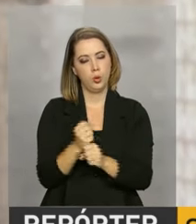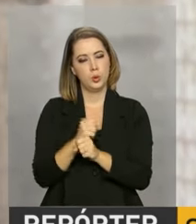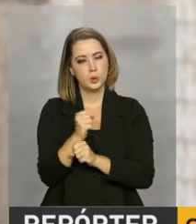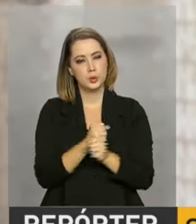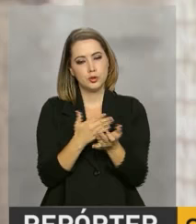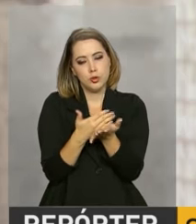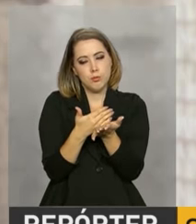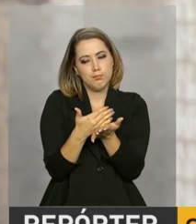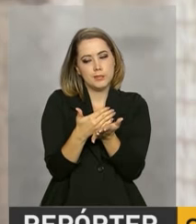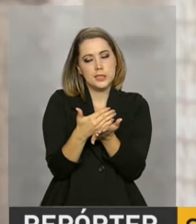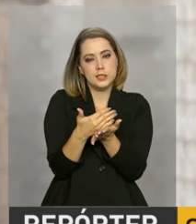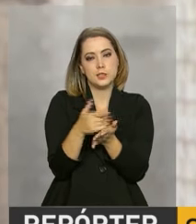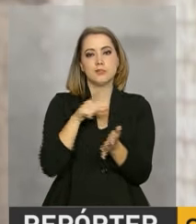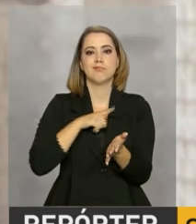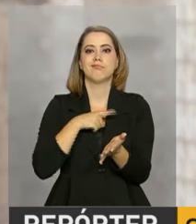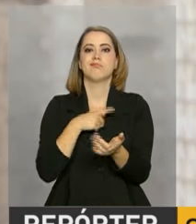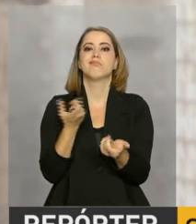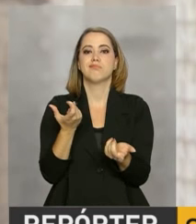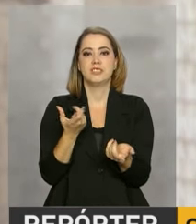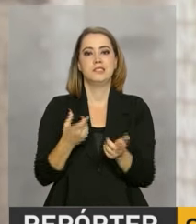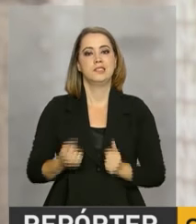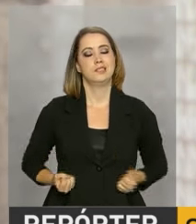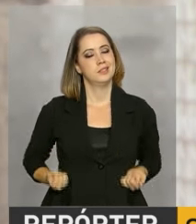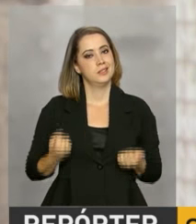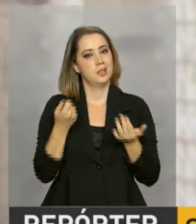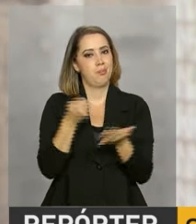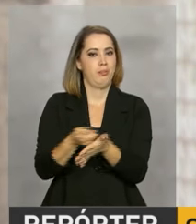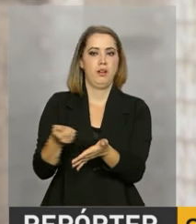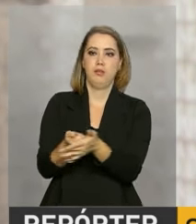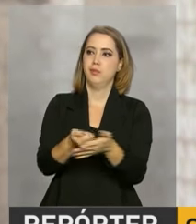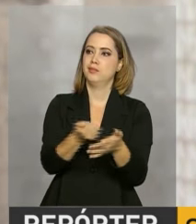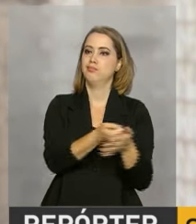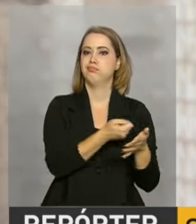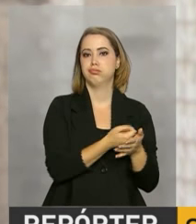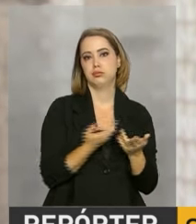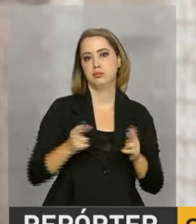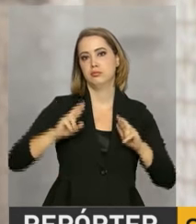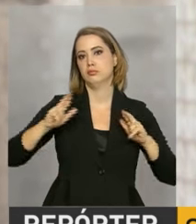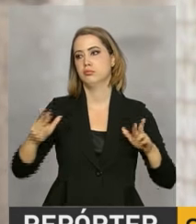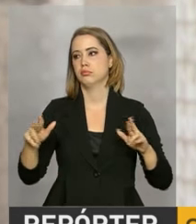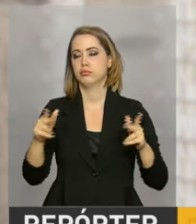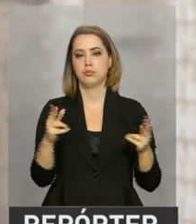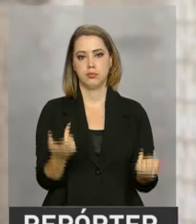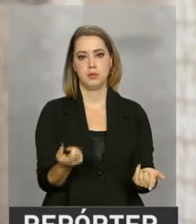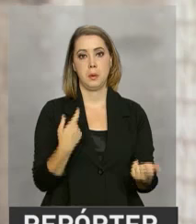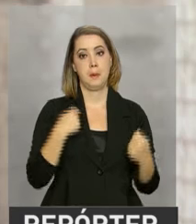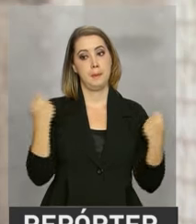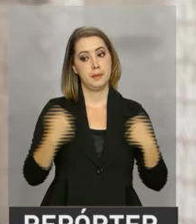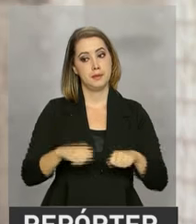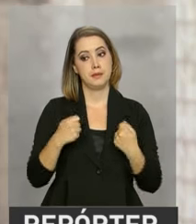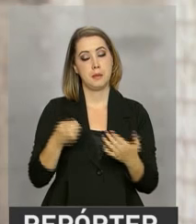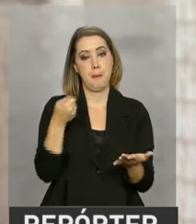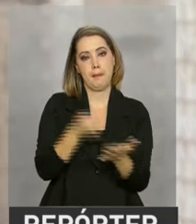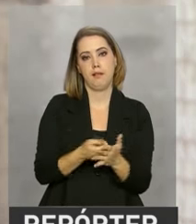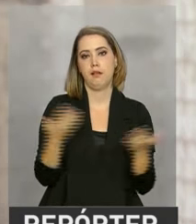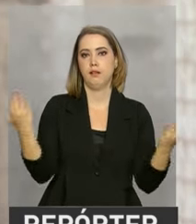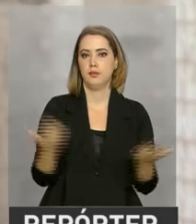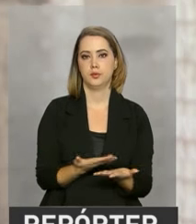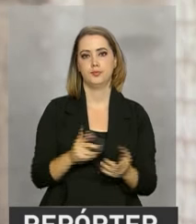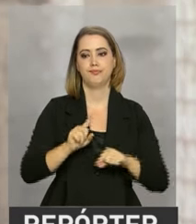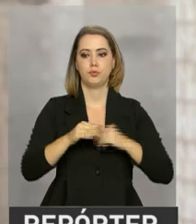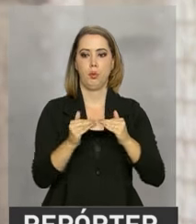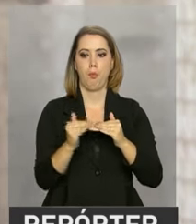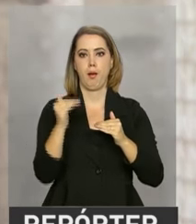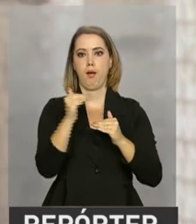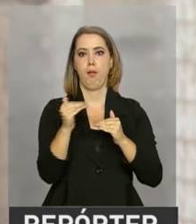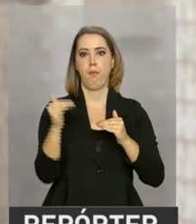início do ano você tem uma série de despesas que você precisa fazer e se você não quitar essas dívidas agora Muito provavelmente a sua dívida